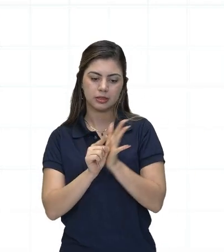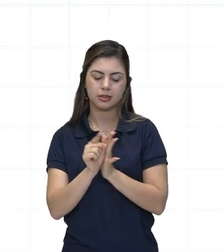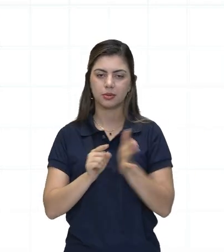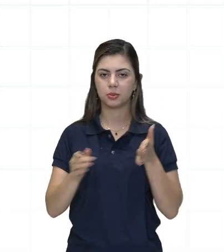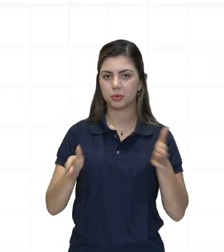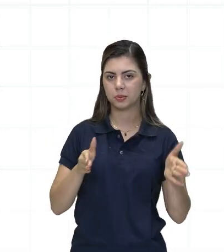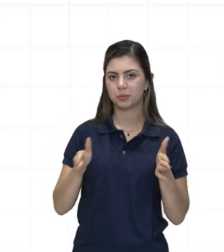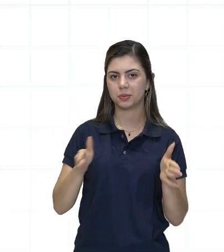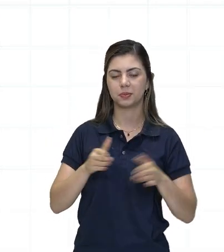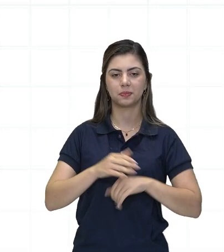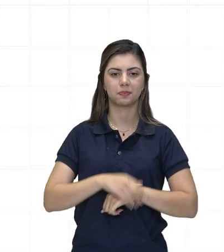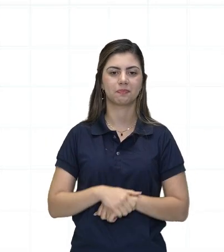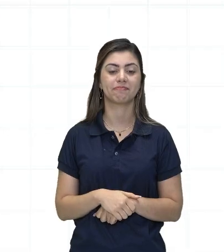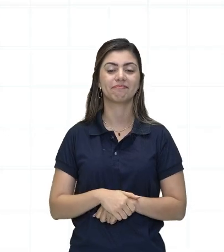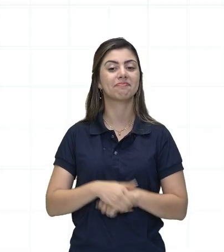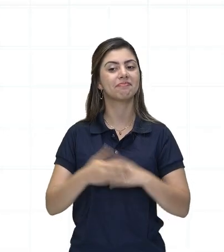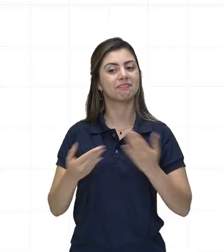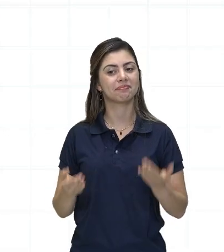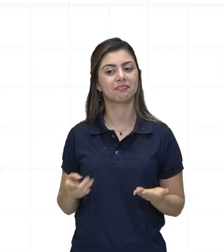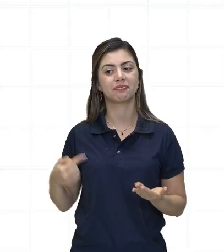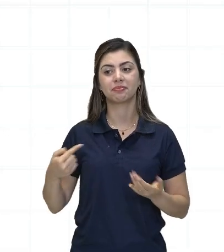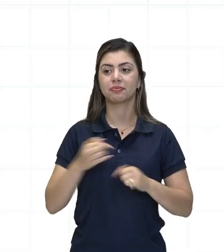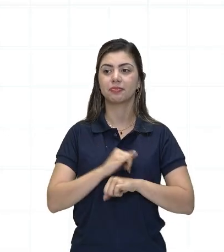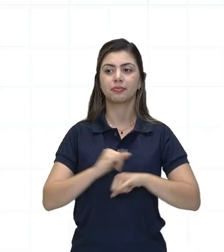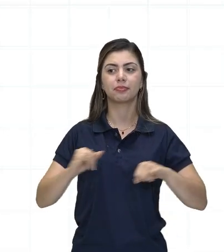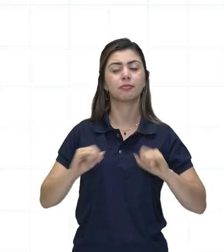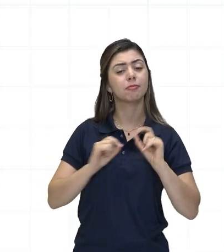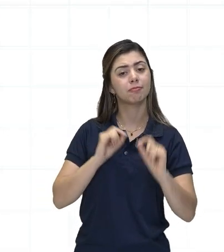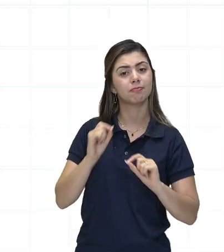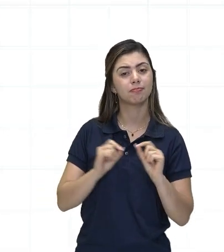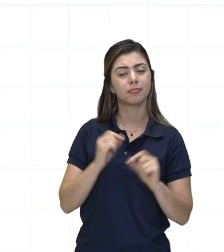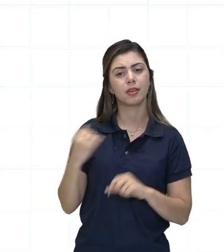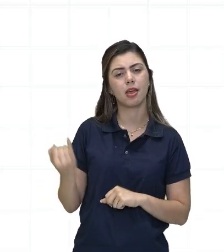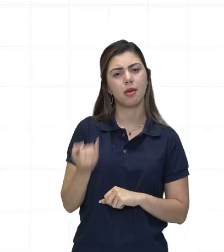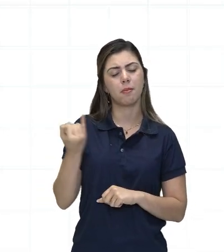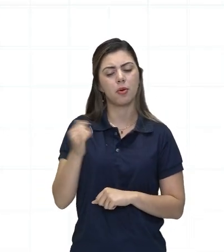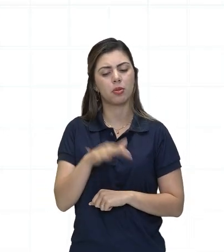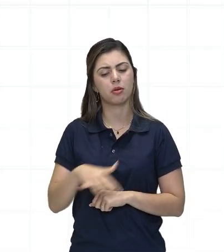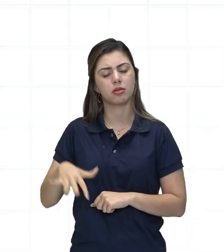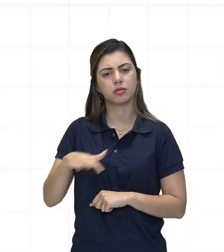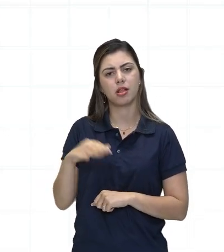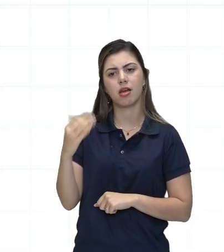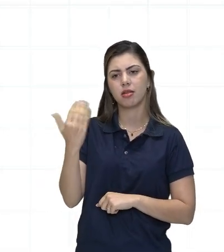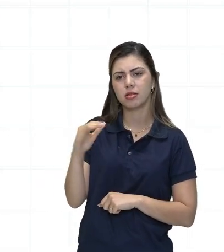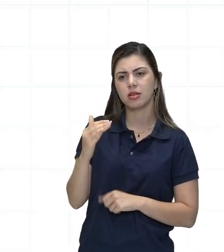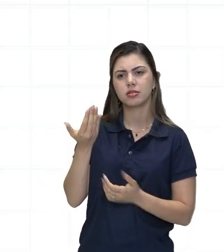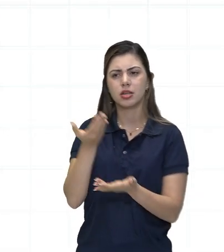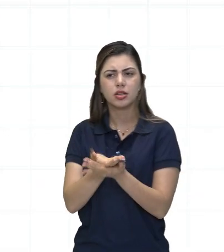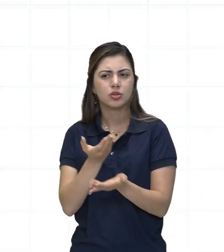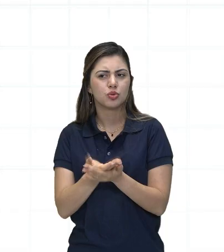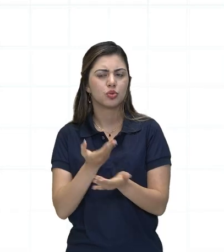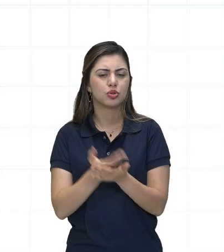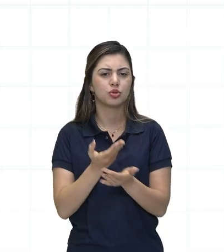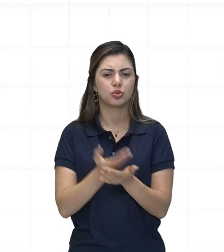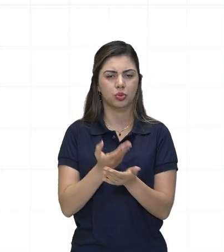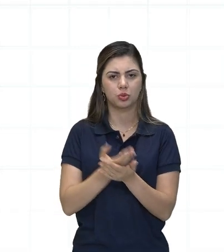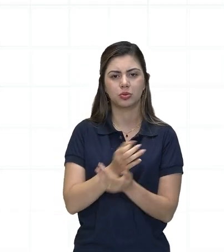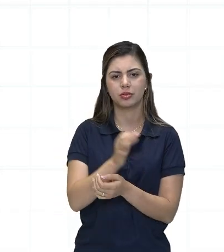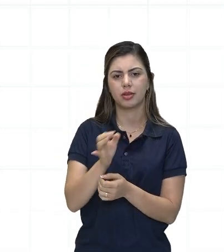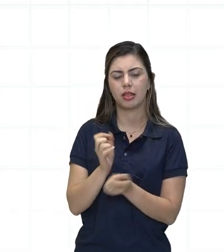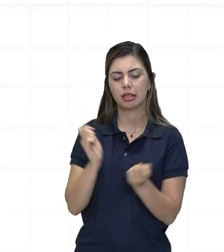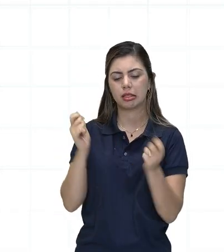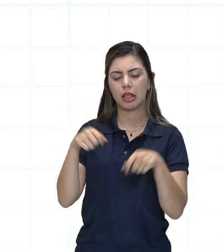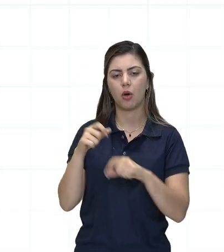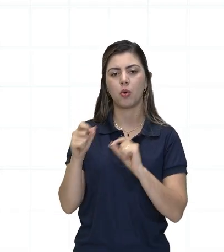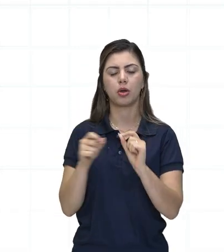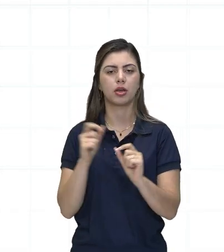época, tá? Então, aqui a gente ressalta para vocês a importância da ciência, a importância do estudo para a gente conseguir